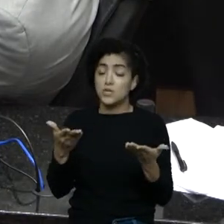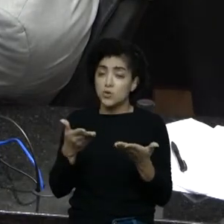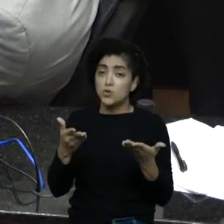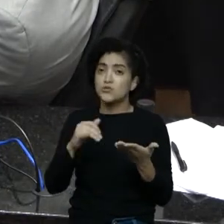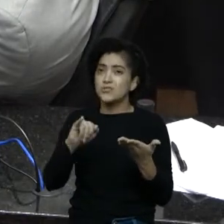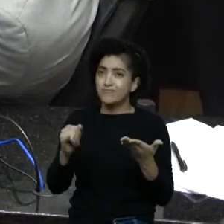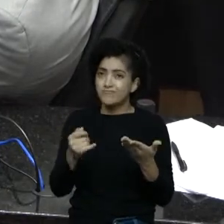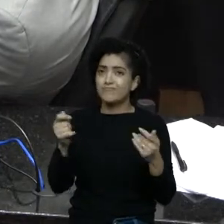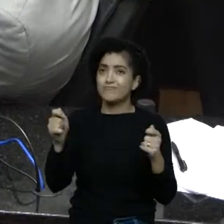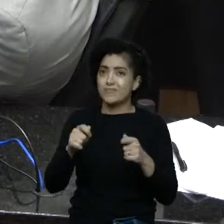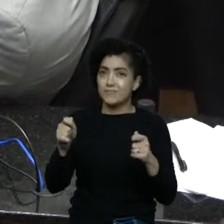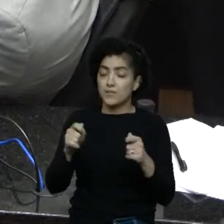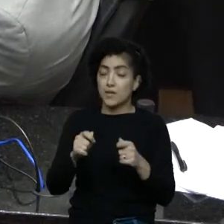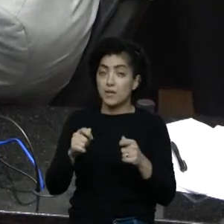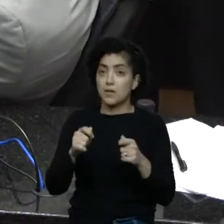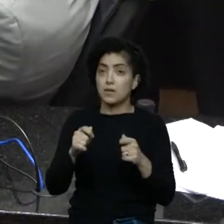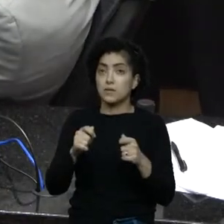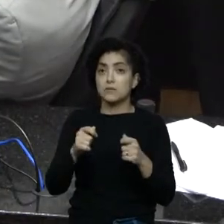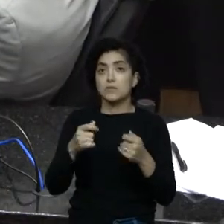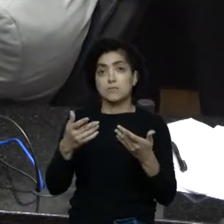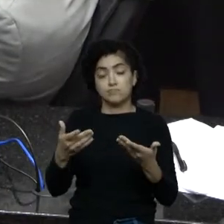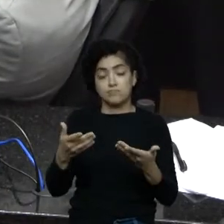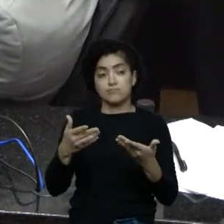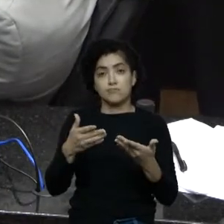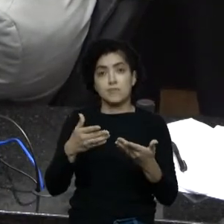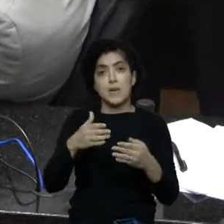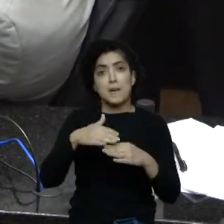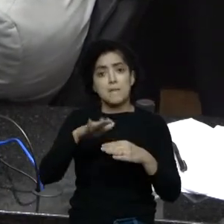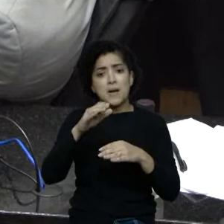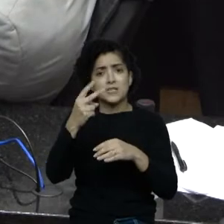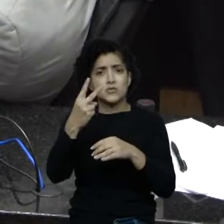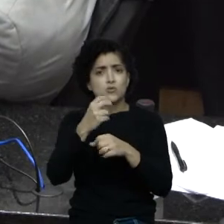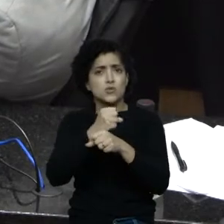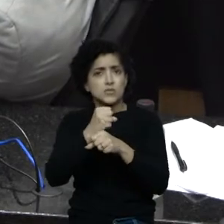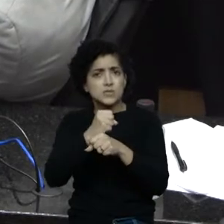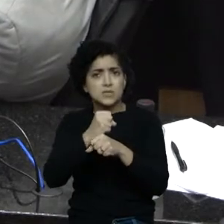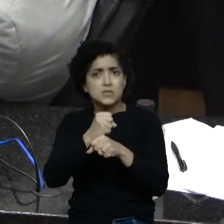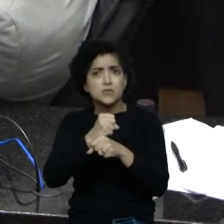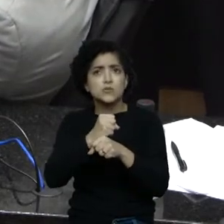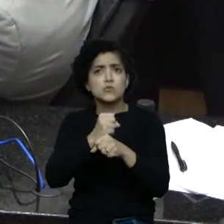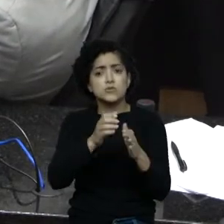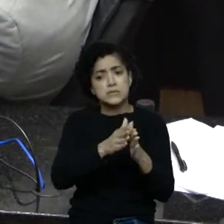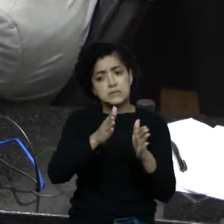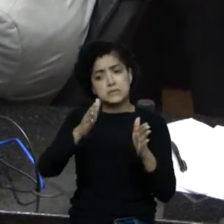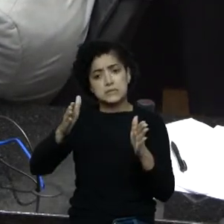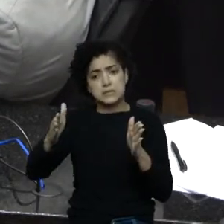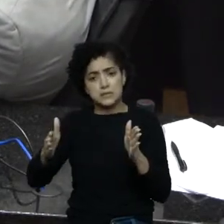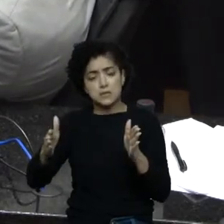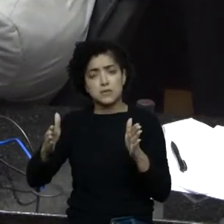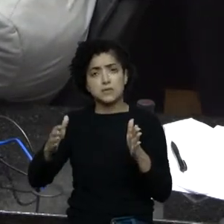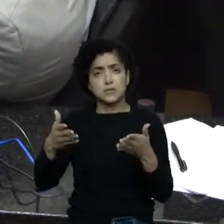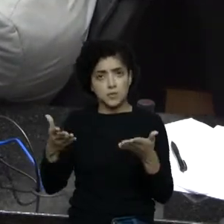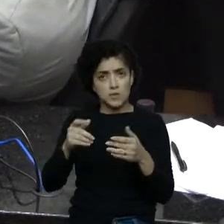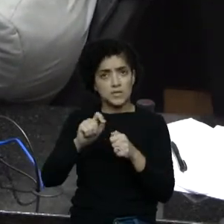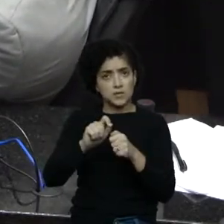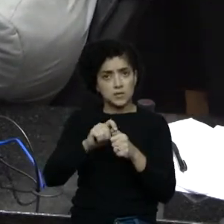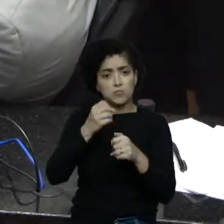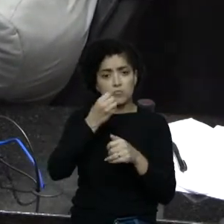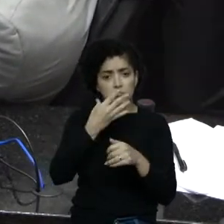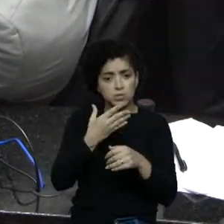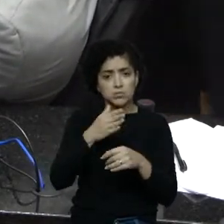oportunidade vamos estender para mais dois anos no mínimo mas nós temos aqui fazendo uma boa ação para os